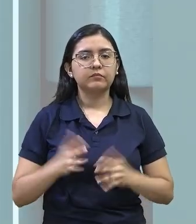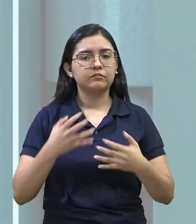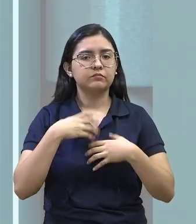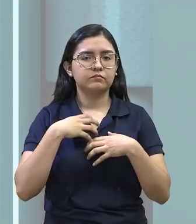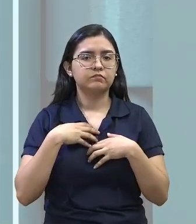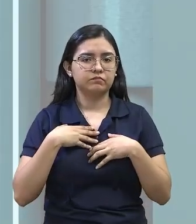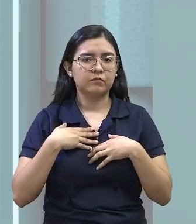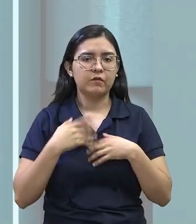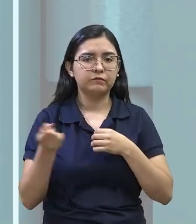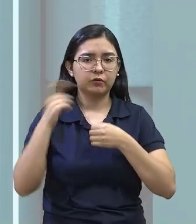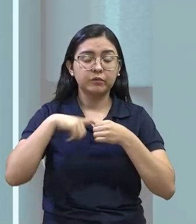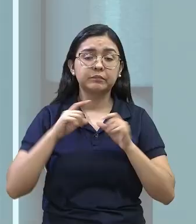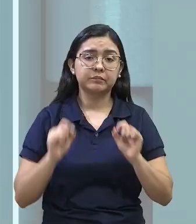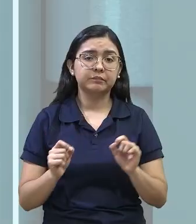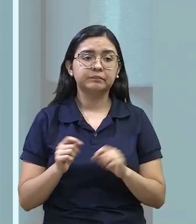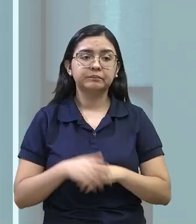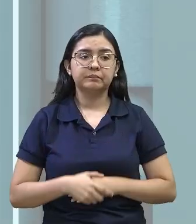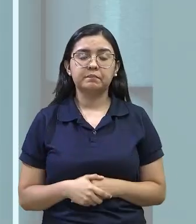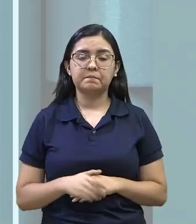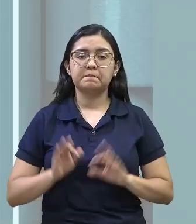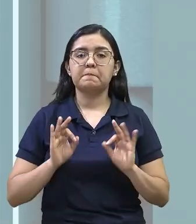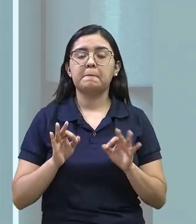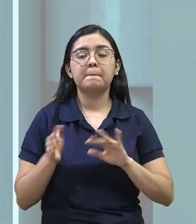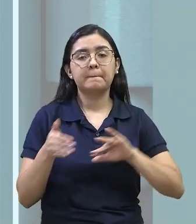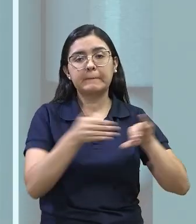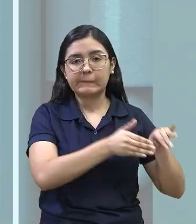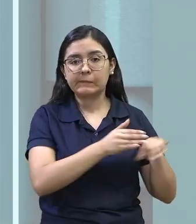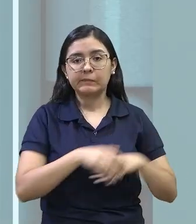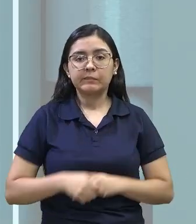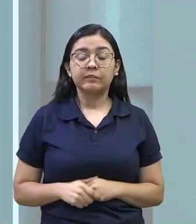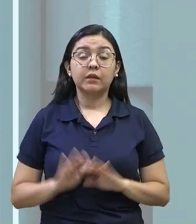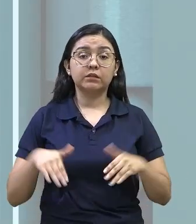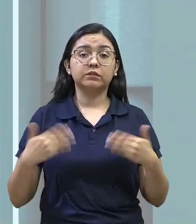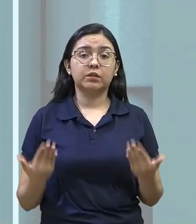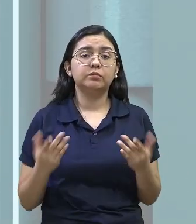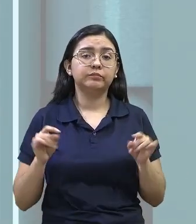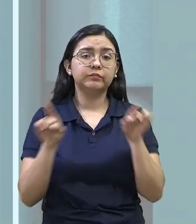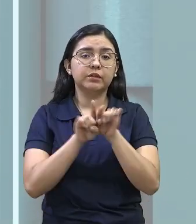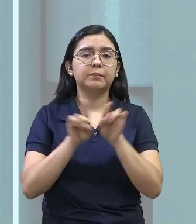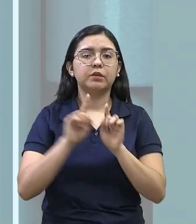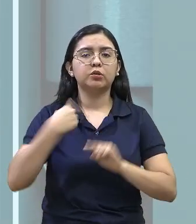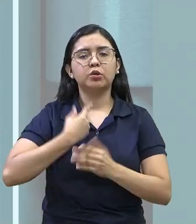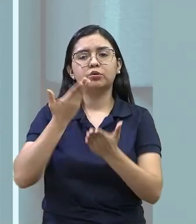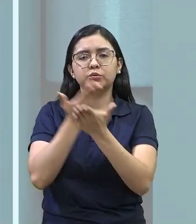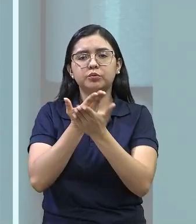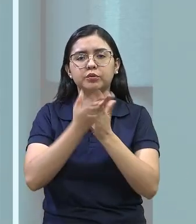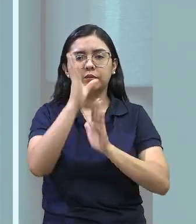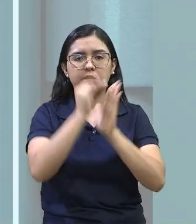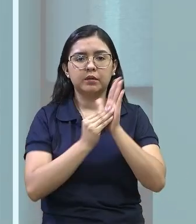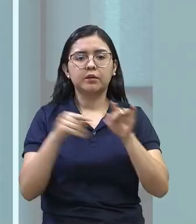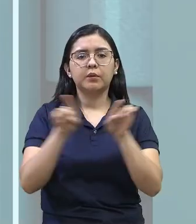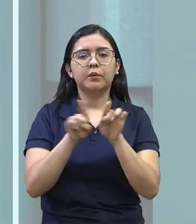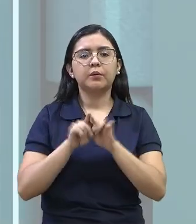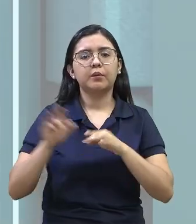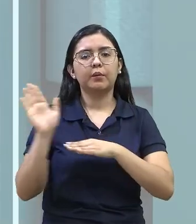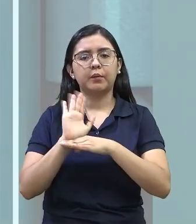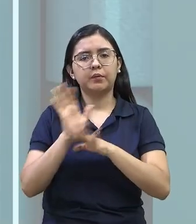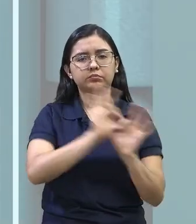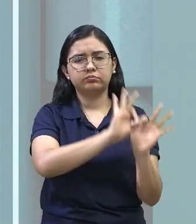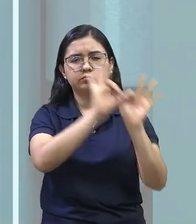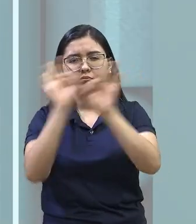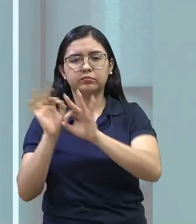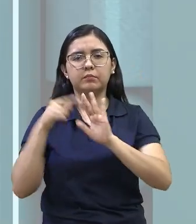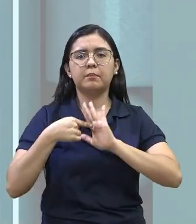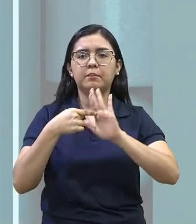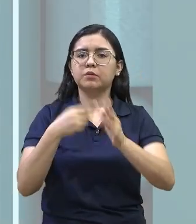bem-estar ali para ela poder reagir novamente, tá bom? Bom, e aí nós vimos uma animação que mostra como que